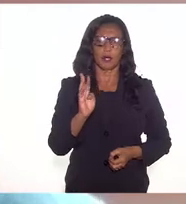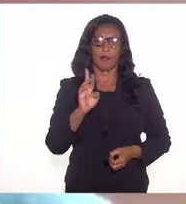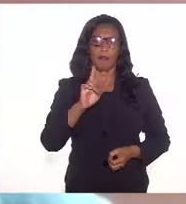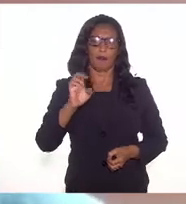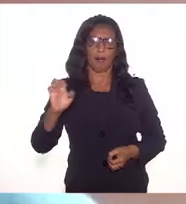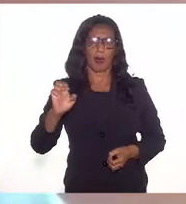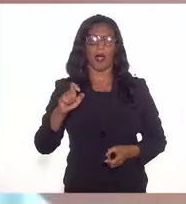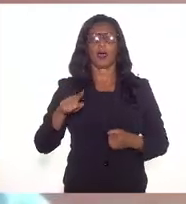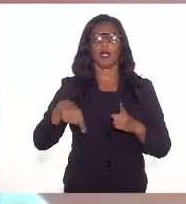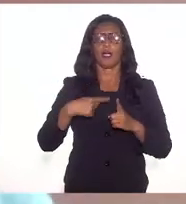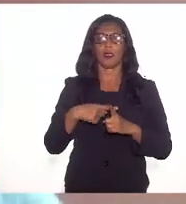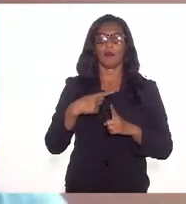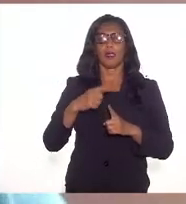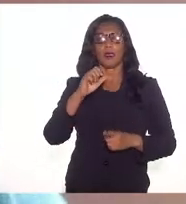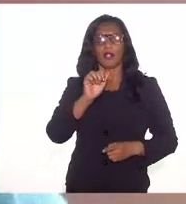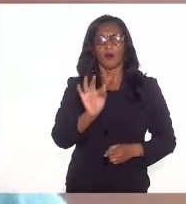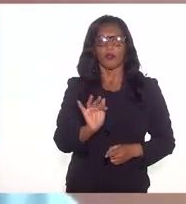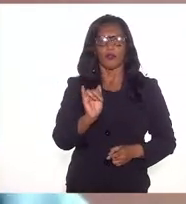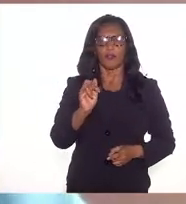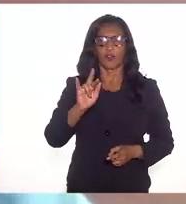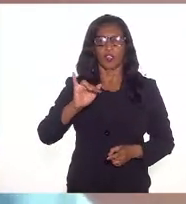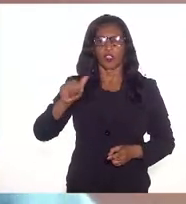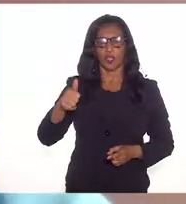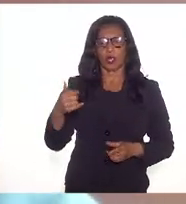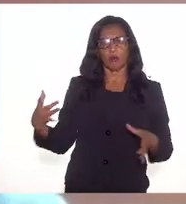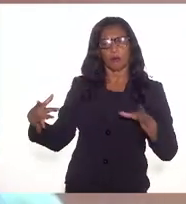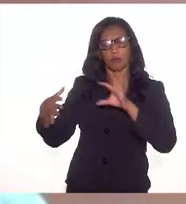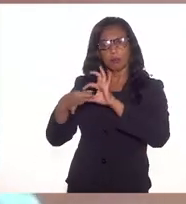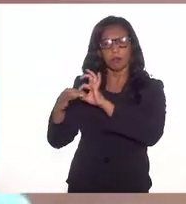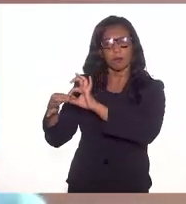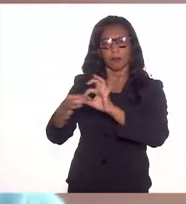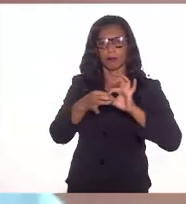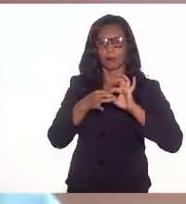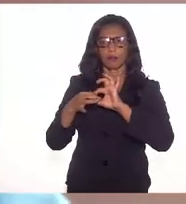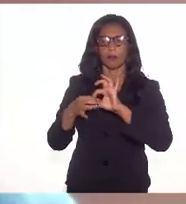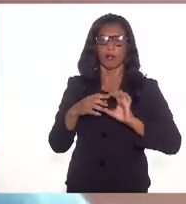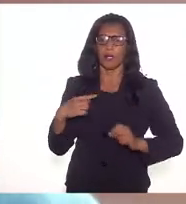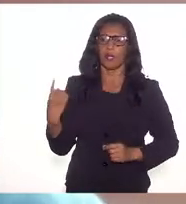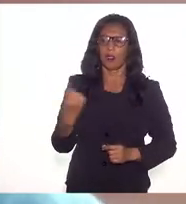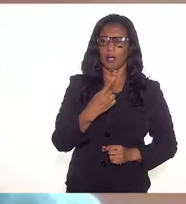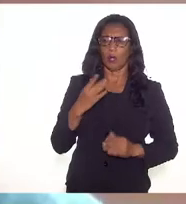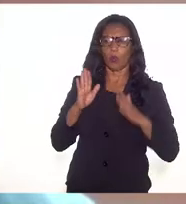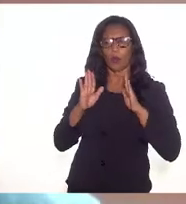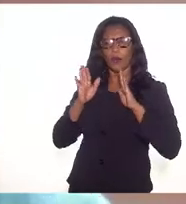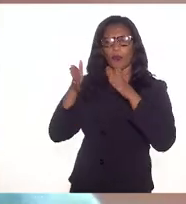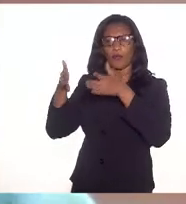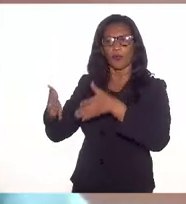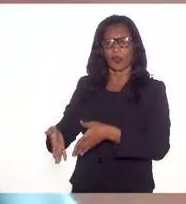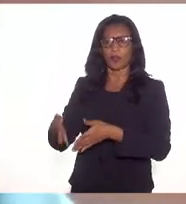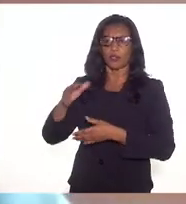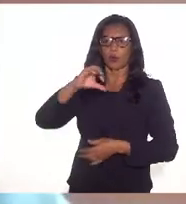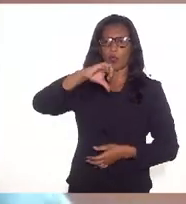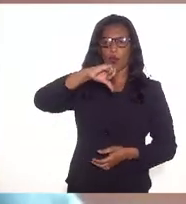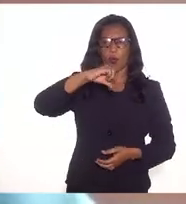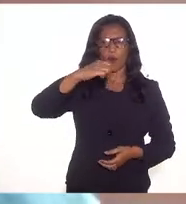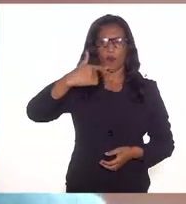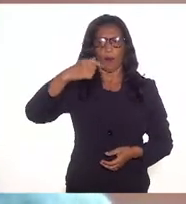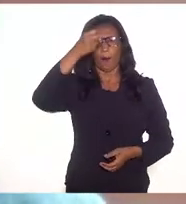mais capilaridade nos municípios, para que a gente possa fazer um atendimento mais específico nos 92 municípios. A gente